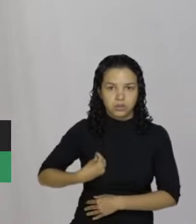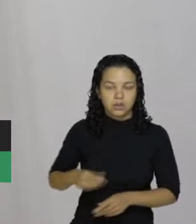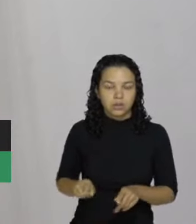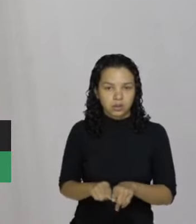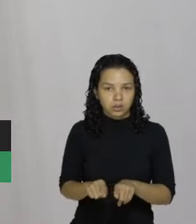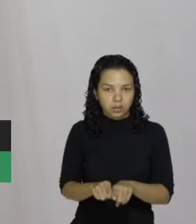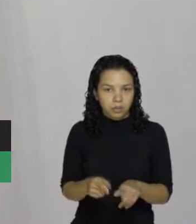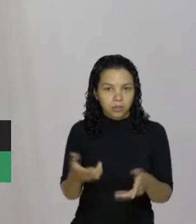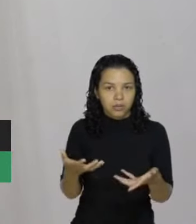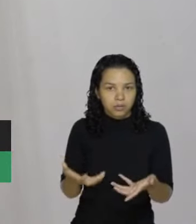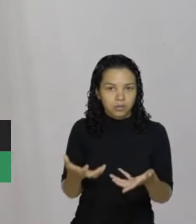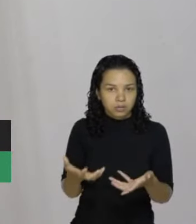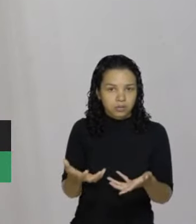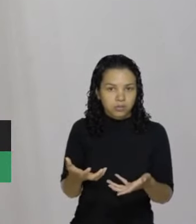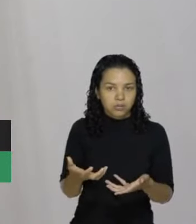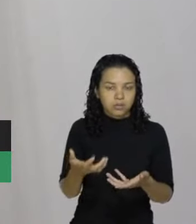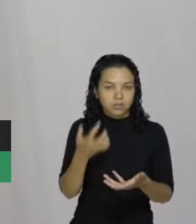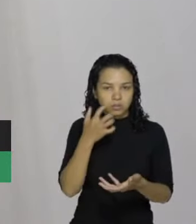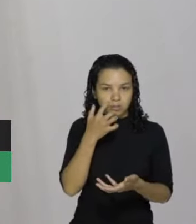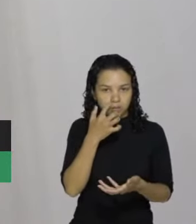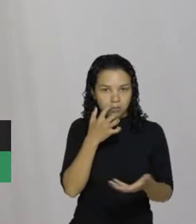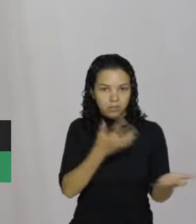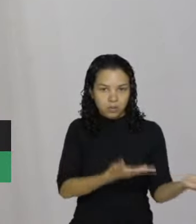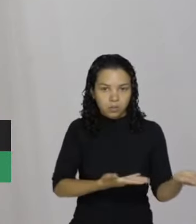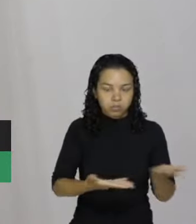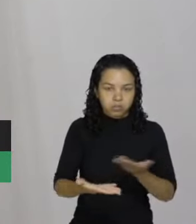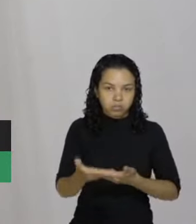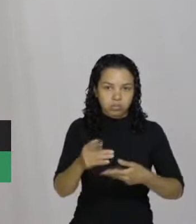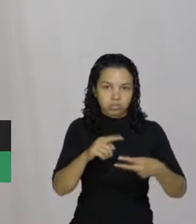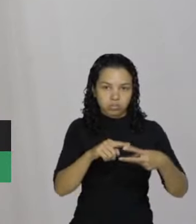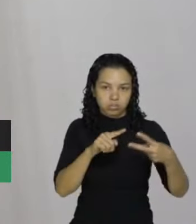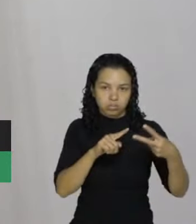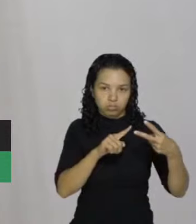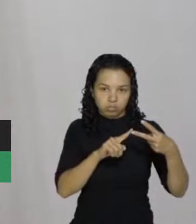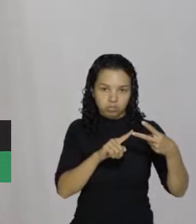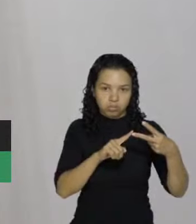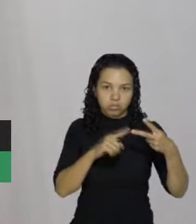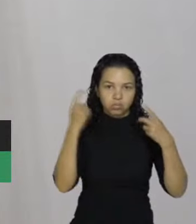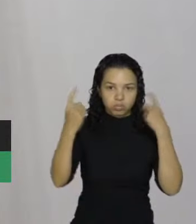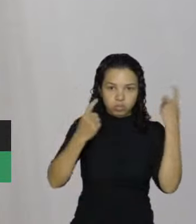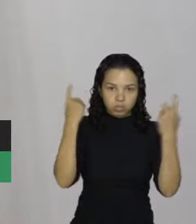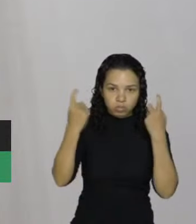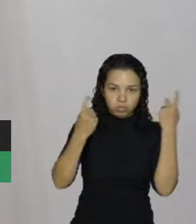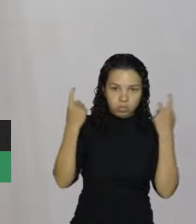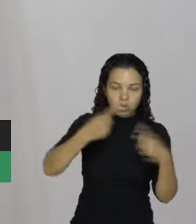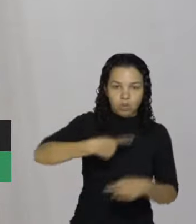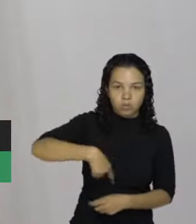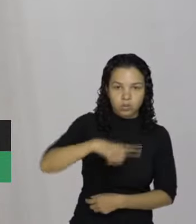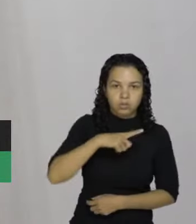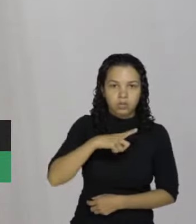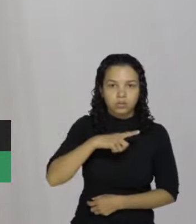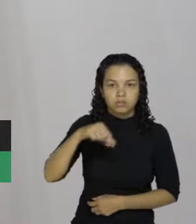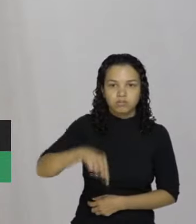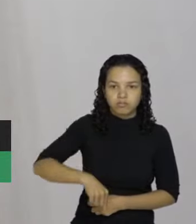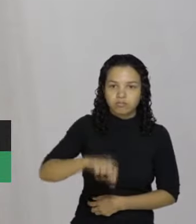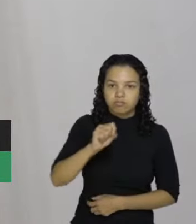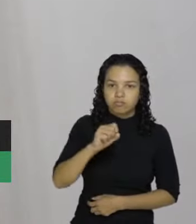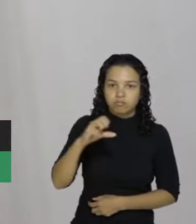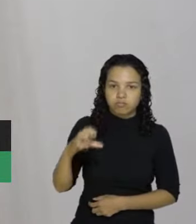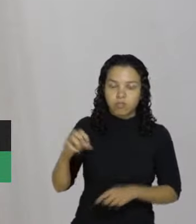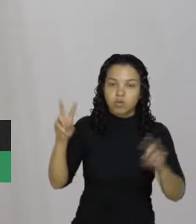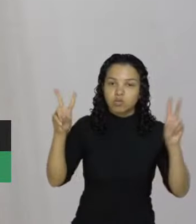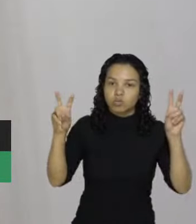quero trazer duas preocupações que nós estamos tendo em Santa Catarina com relação ao